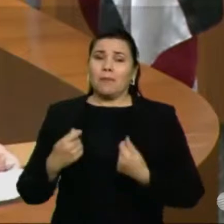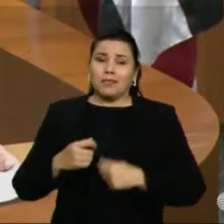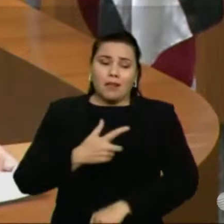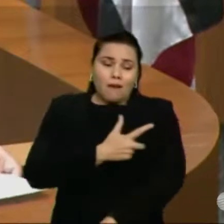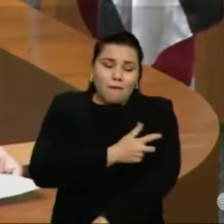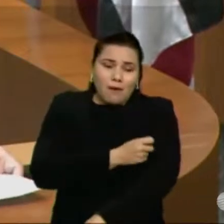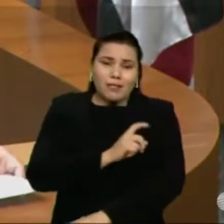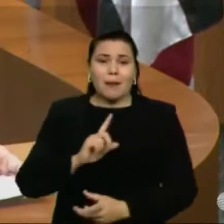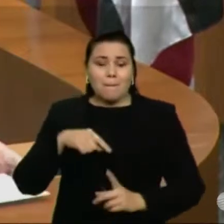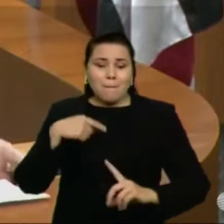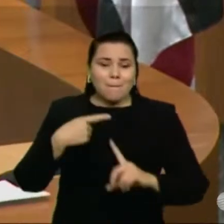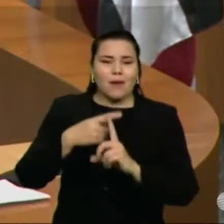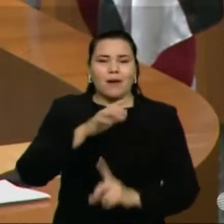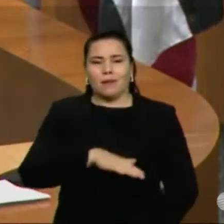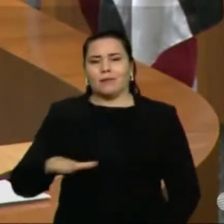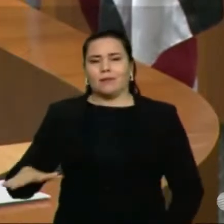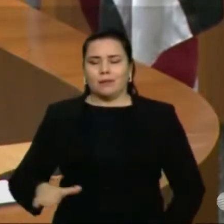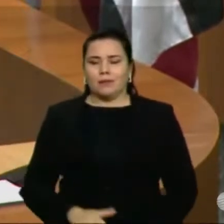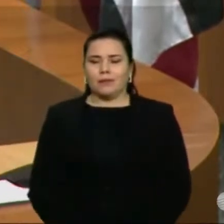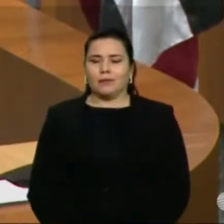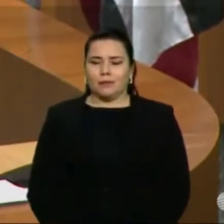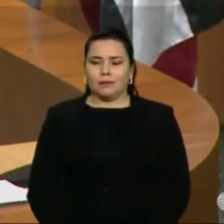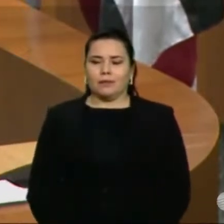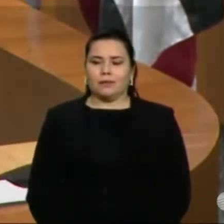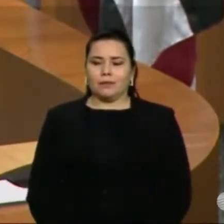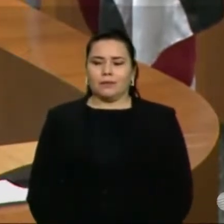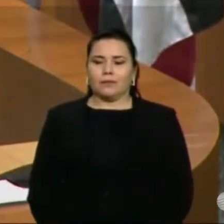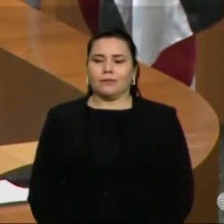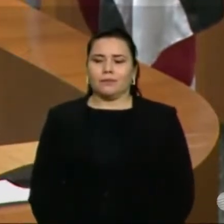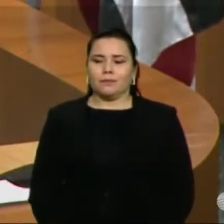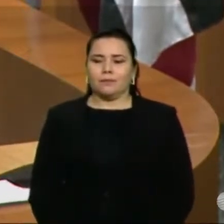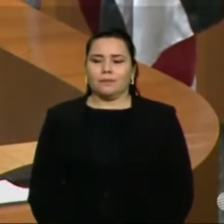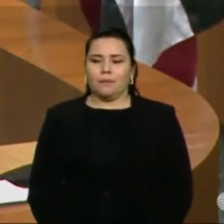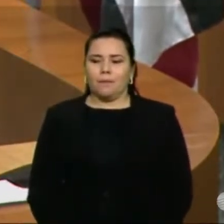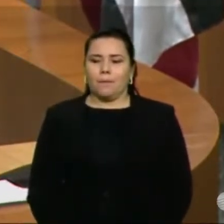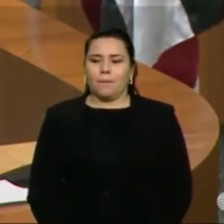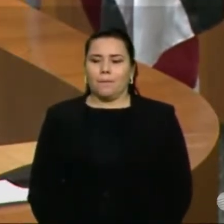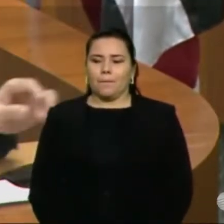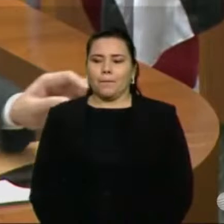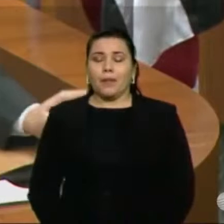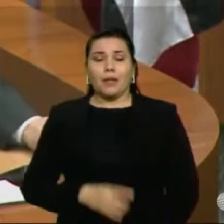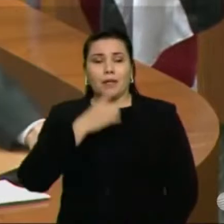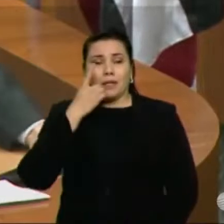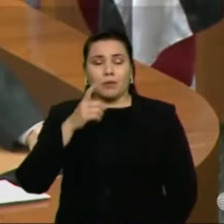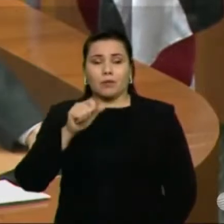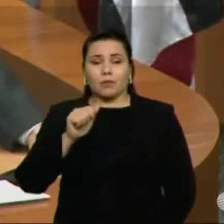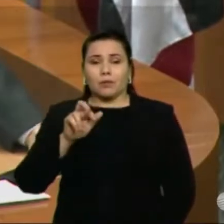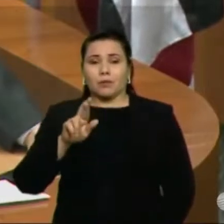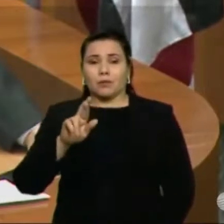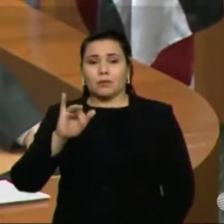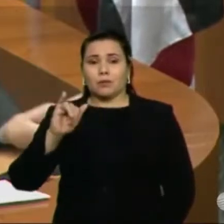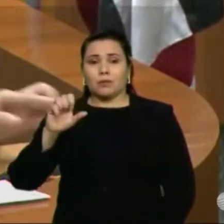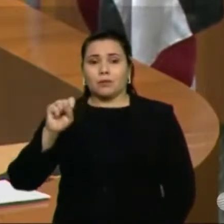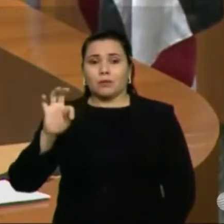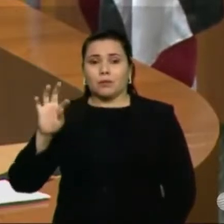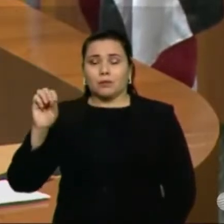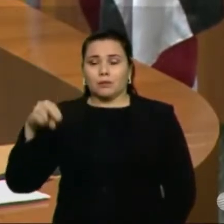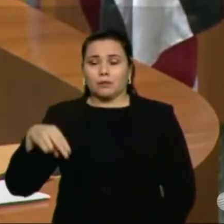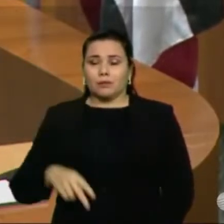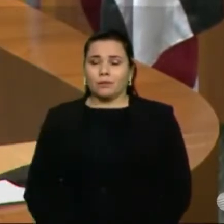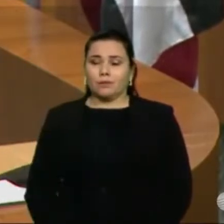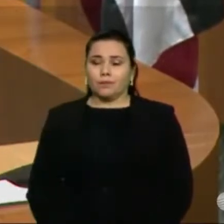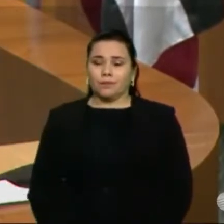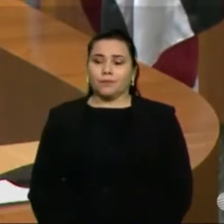alvissareiro essa notícia. Porque, deputado Ariston, infelizmente, até com os áudios